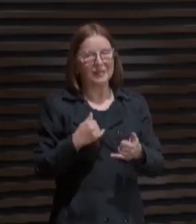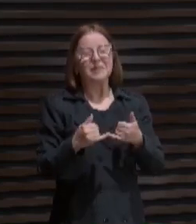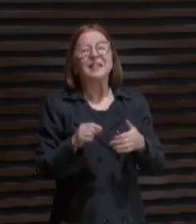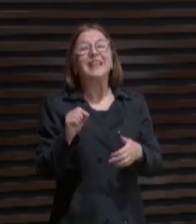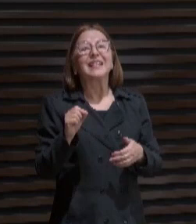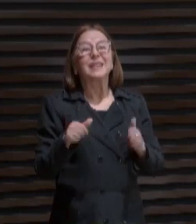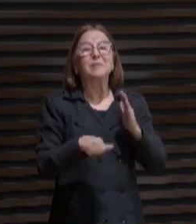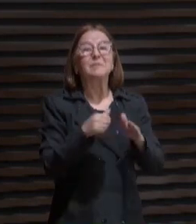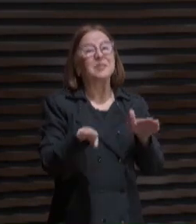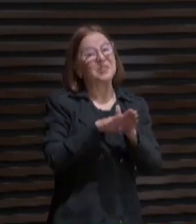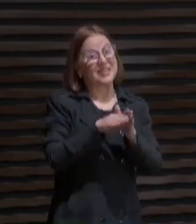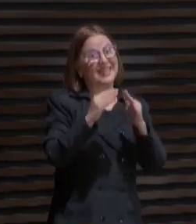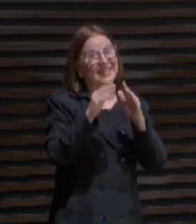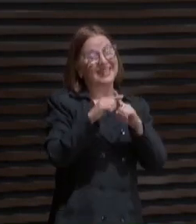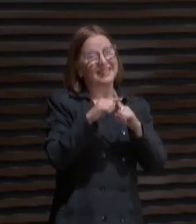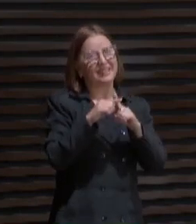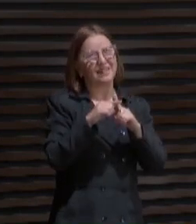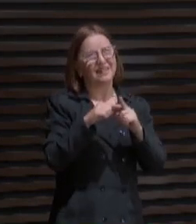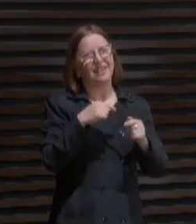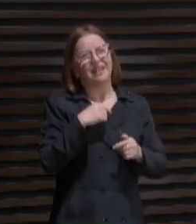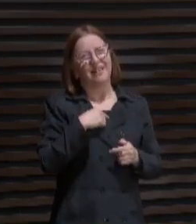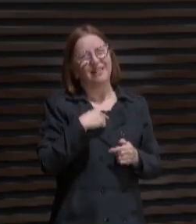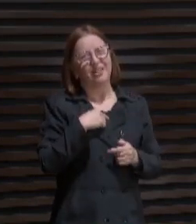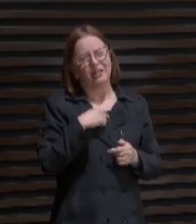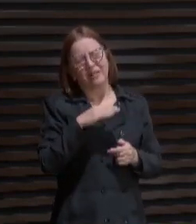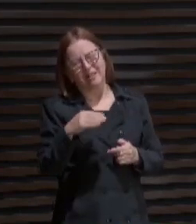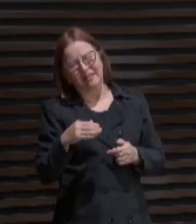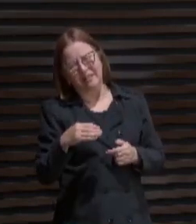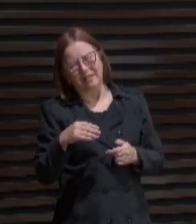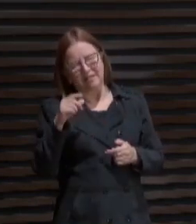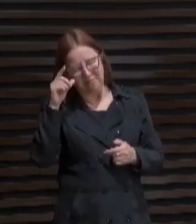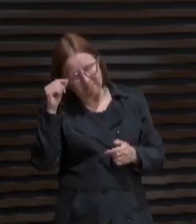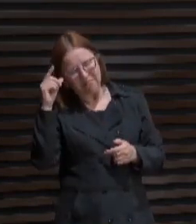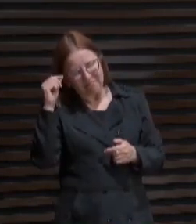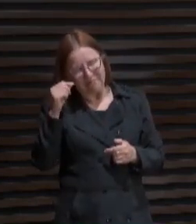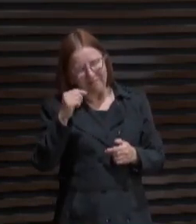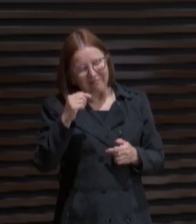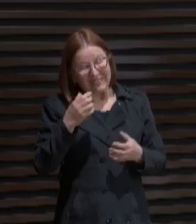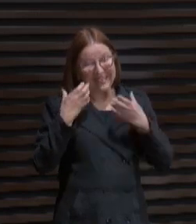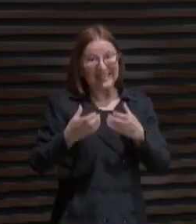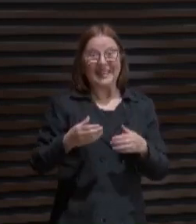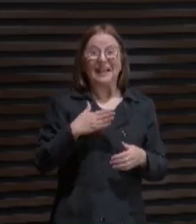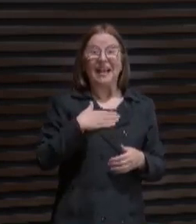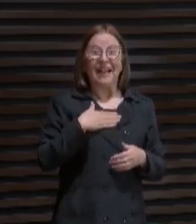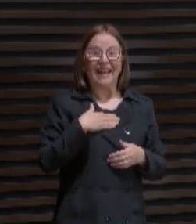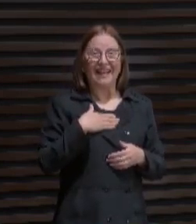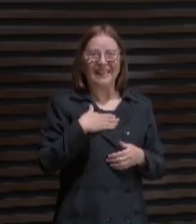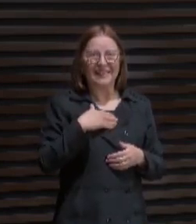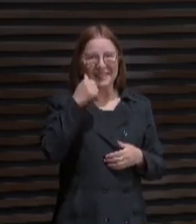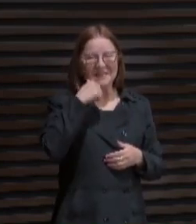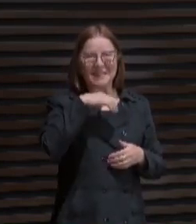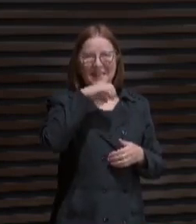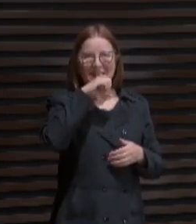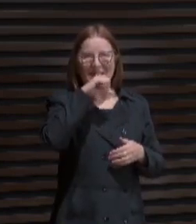E criança com sono, adolescente com mais sono ainda, cansado, e minha mãe ia cantando